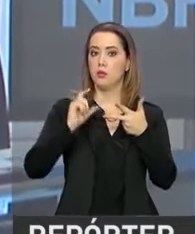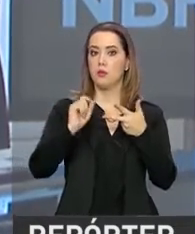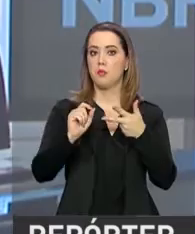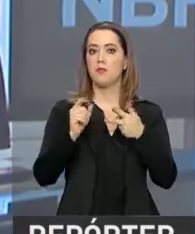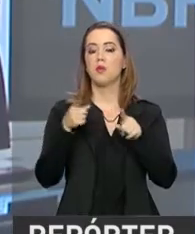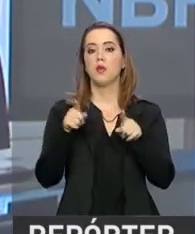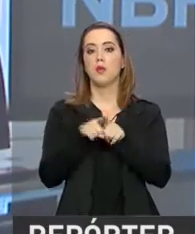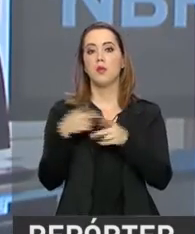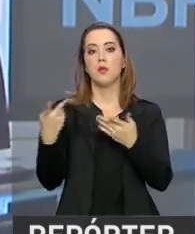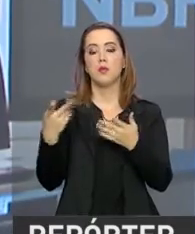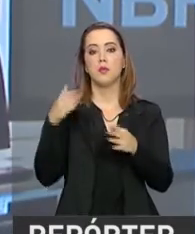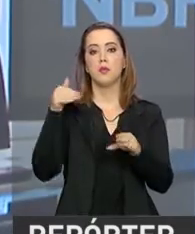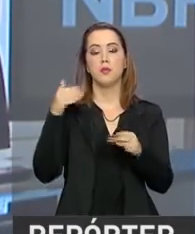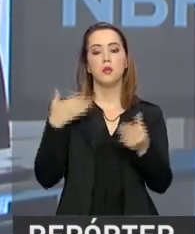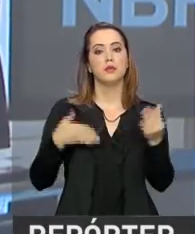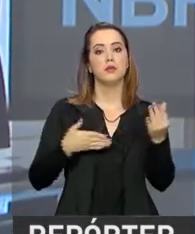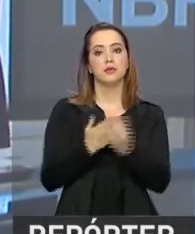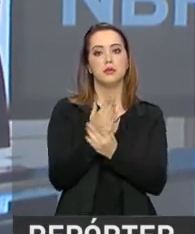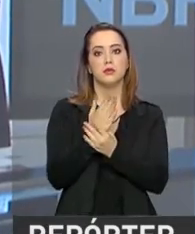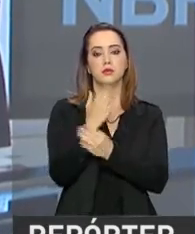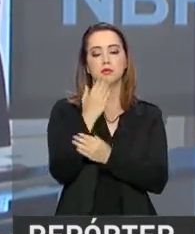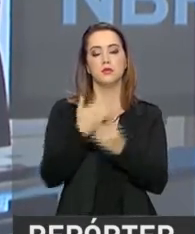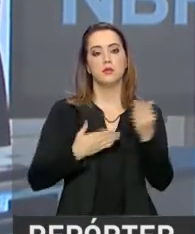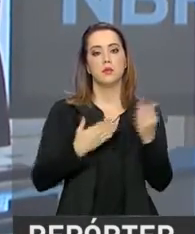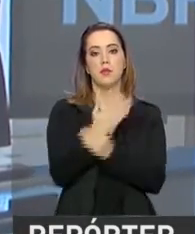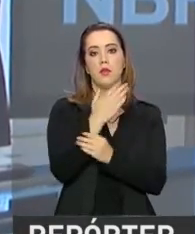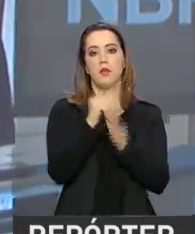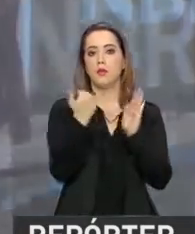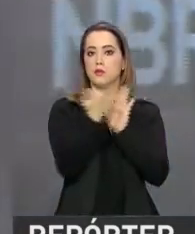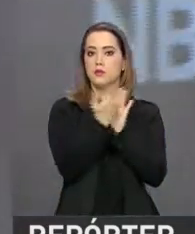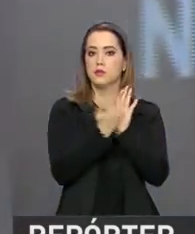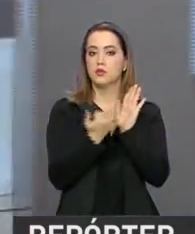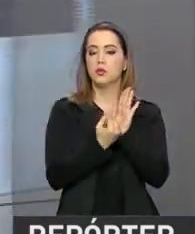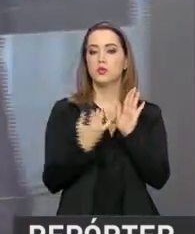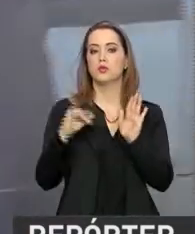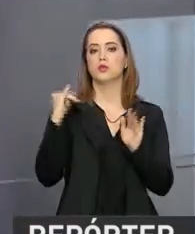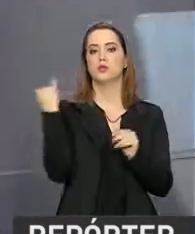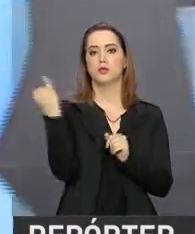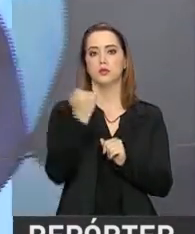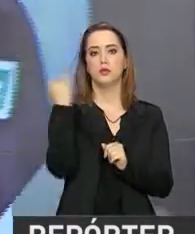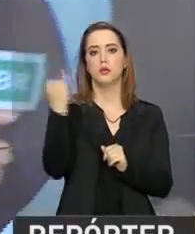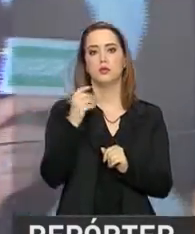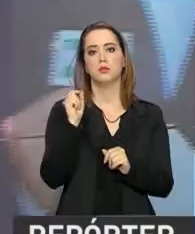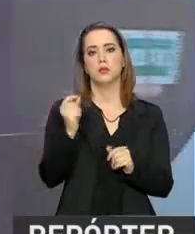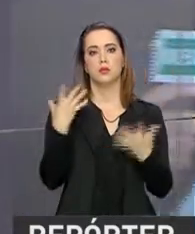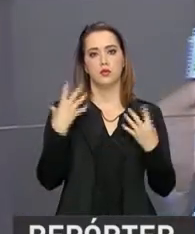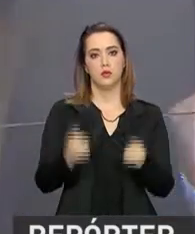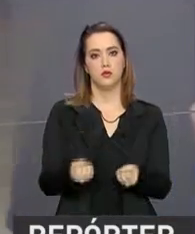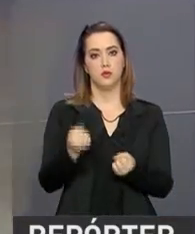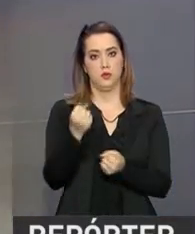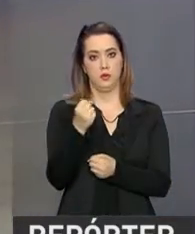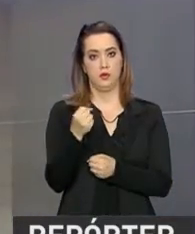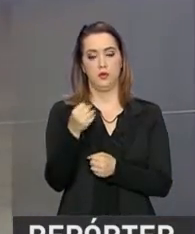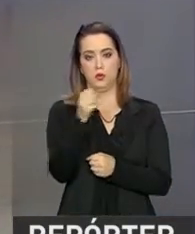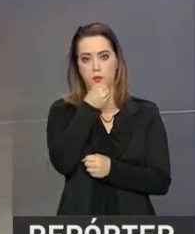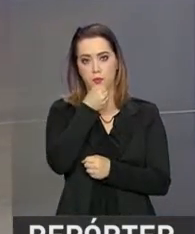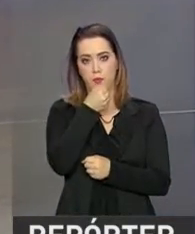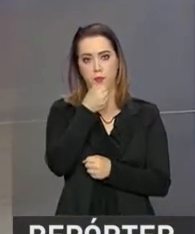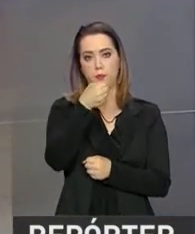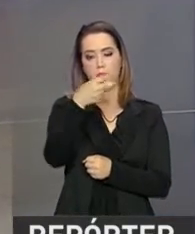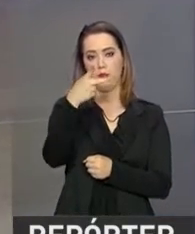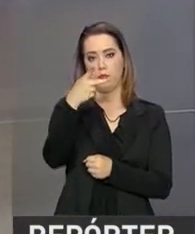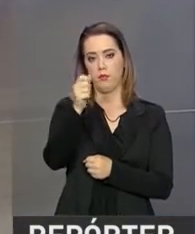para aprovação de projetos considerados prioritários. Vamos então conversar com o repórter Paulo Assalva, ele está lá no Palácio Planalto. Paulo,